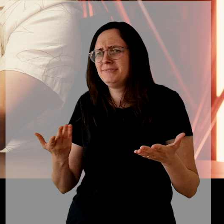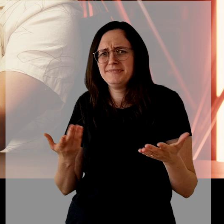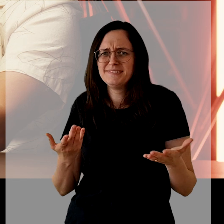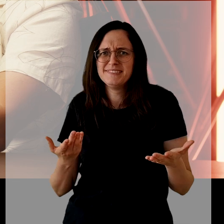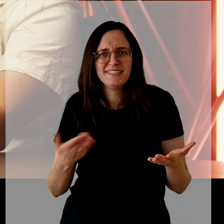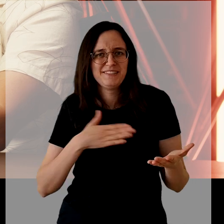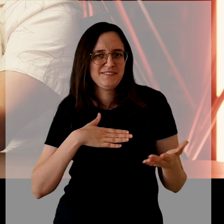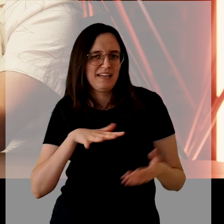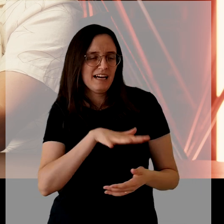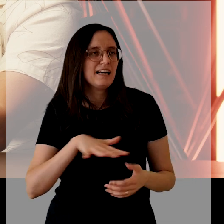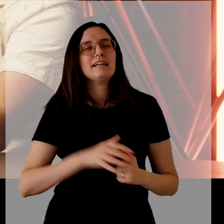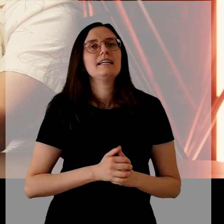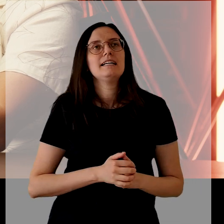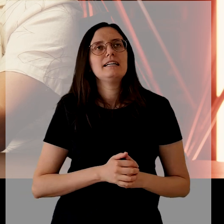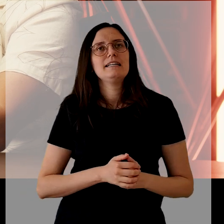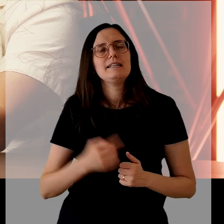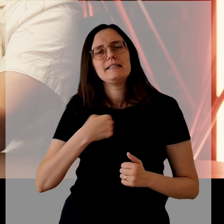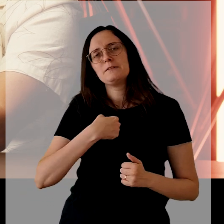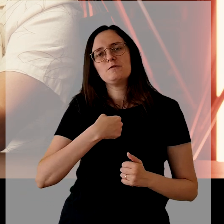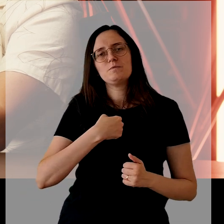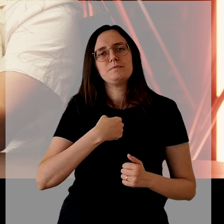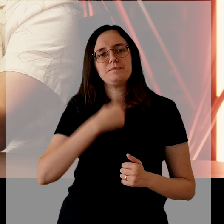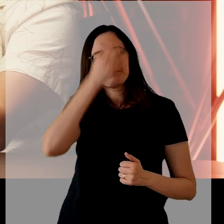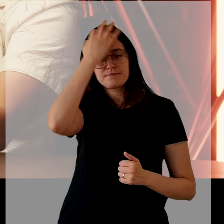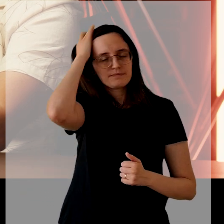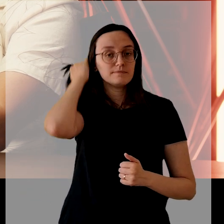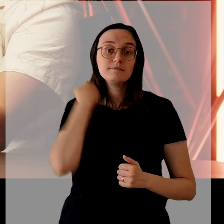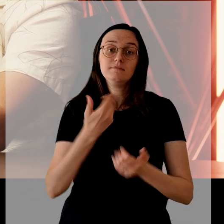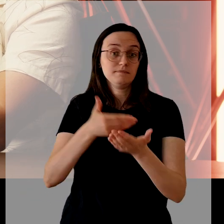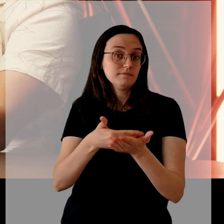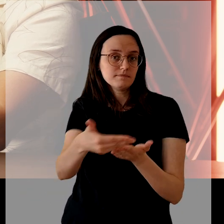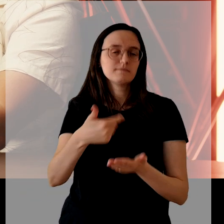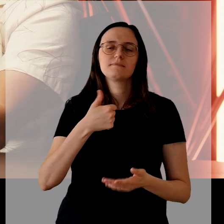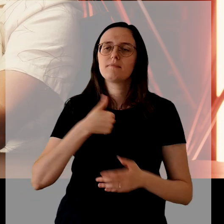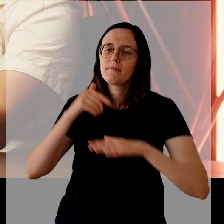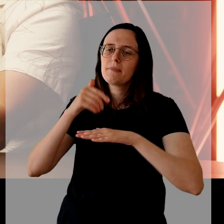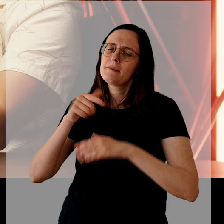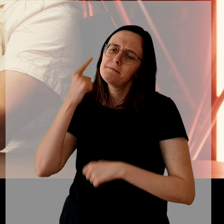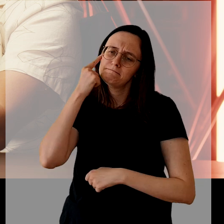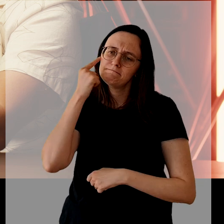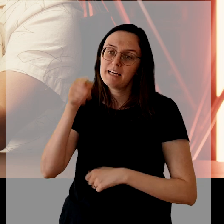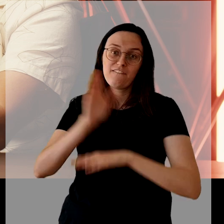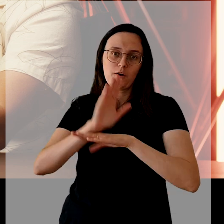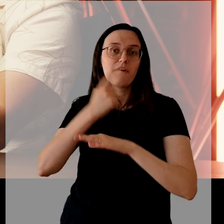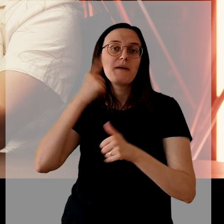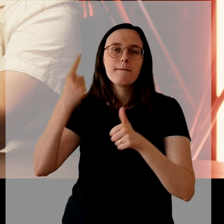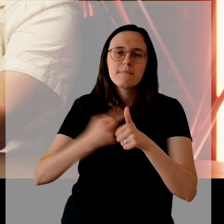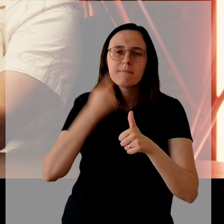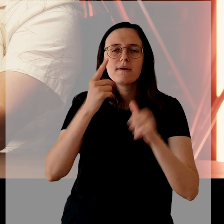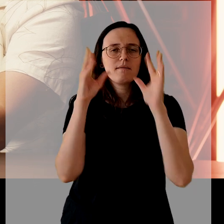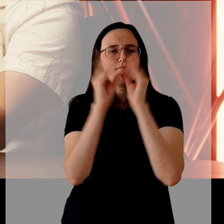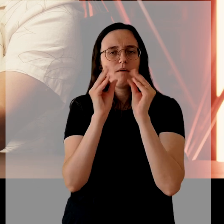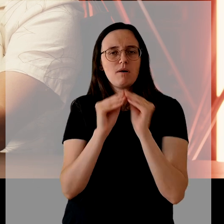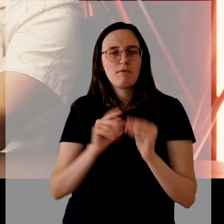completamente. Então, eu inicialmente Eu chamei o filme de um... Se você vê as primeiras